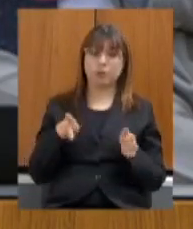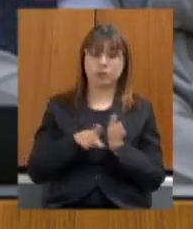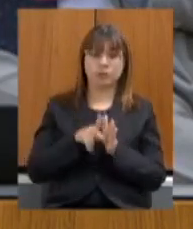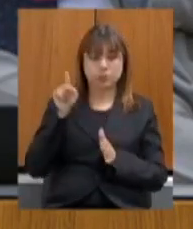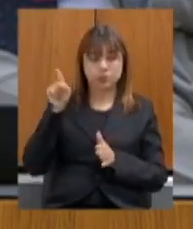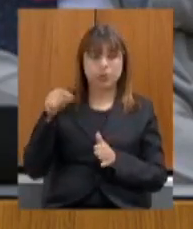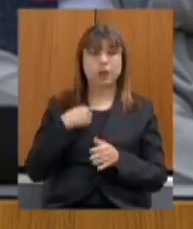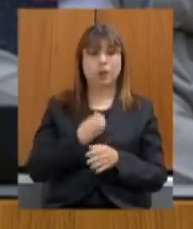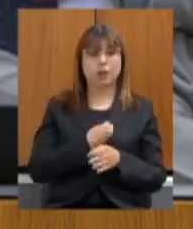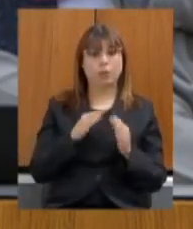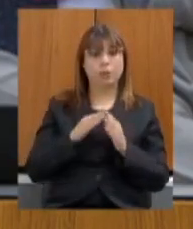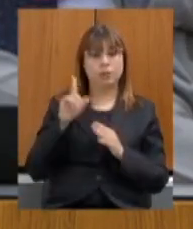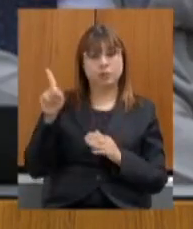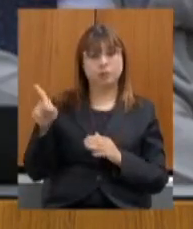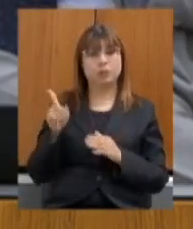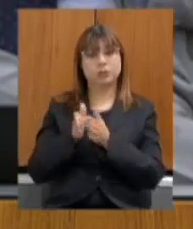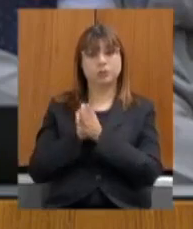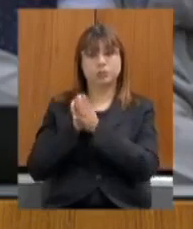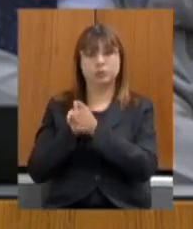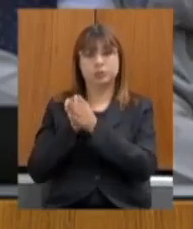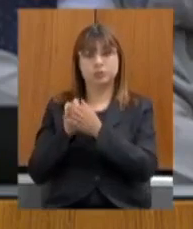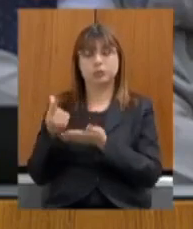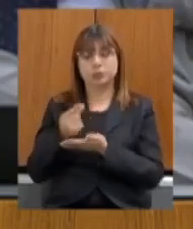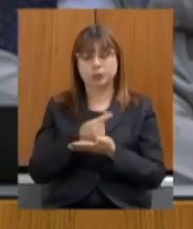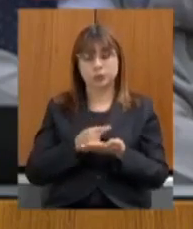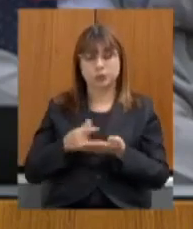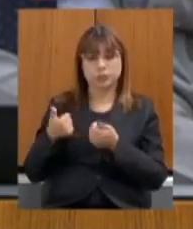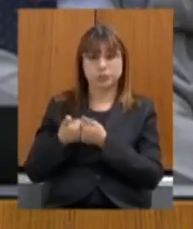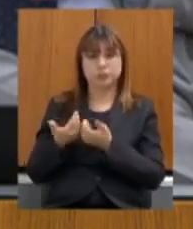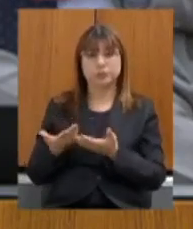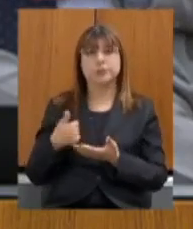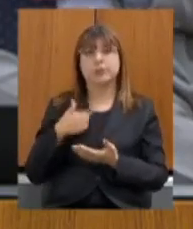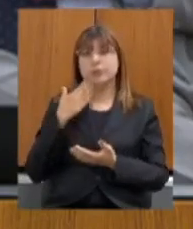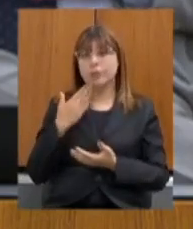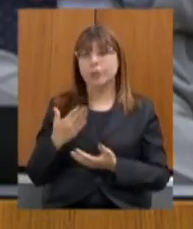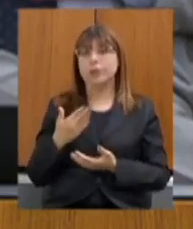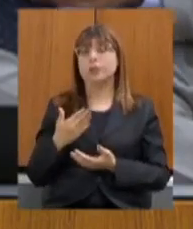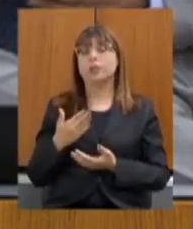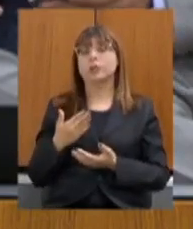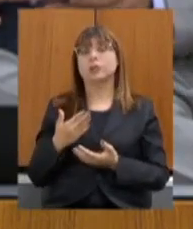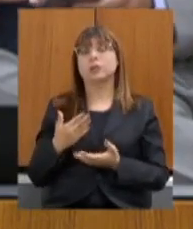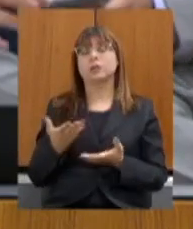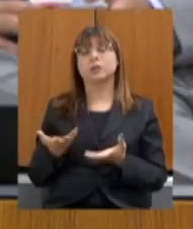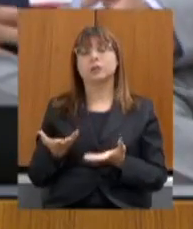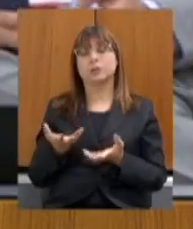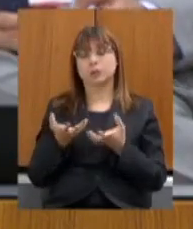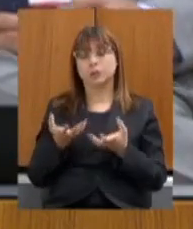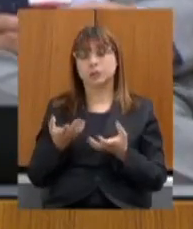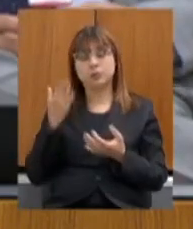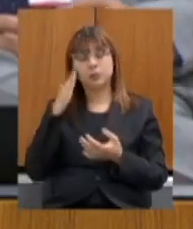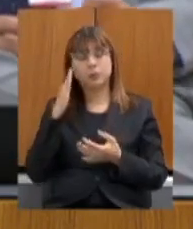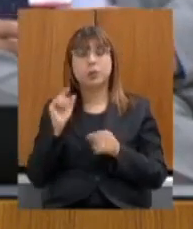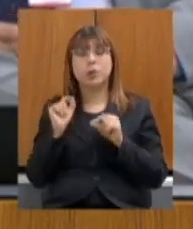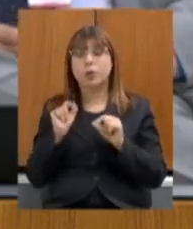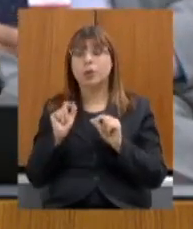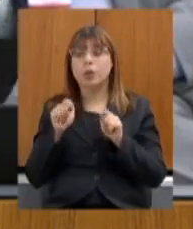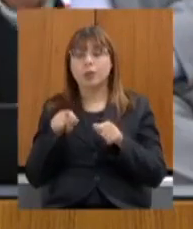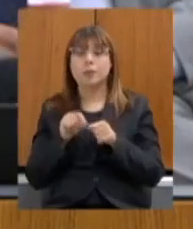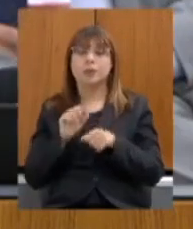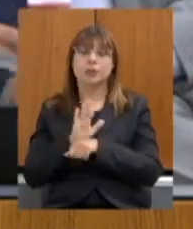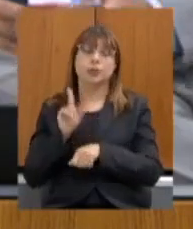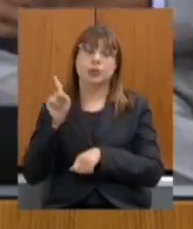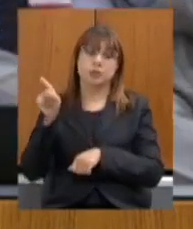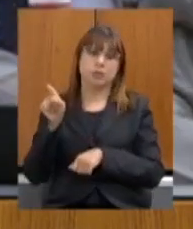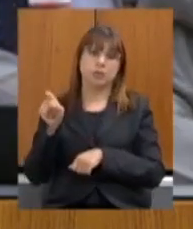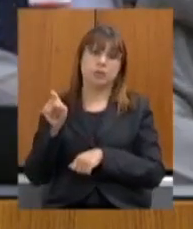moro lá nos vários de Ectiônio e Mucuri. Então, fica aqui esse pedido e o que efetivamente se pode fazer para essa região que ainda